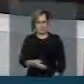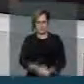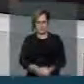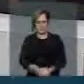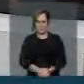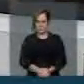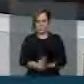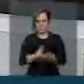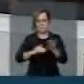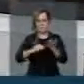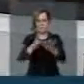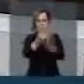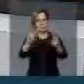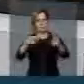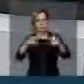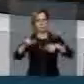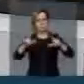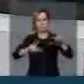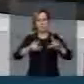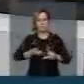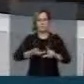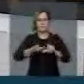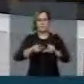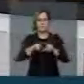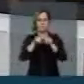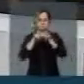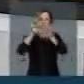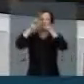todos que nos assistem pela TV Câmara e nas galerias